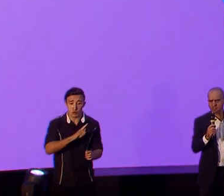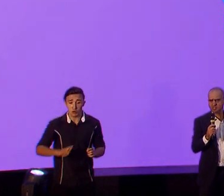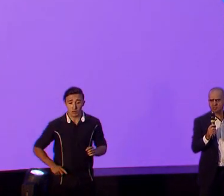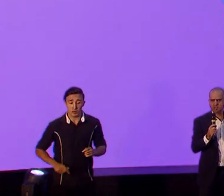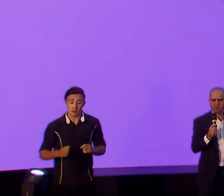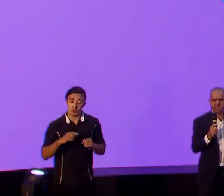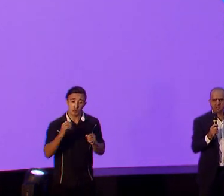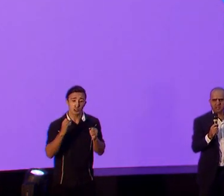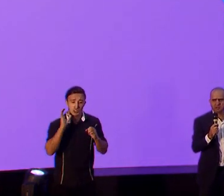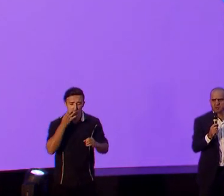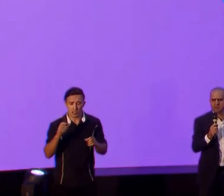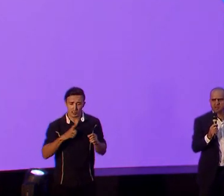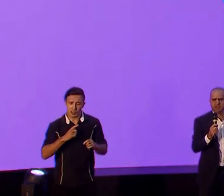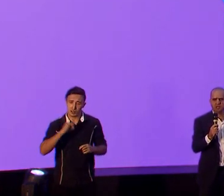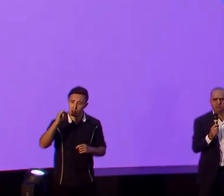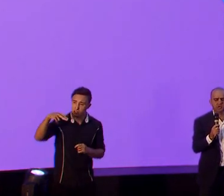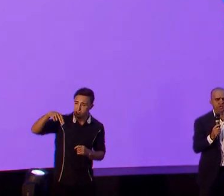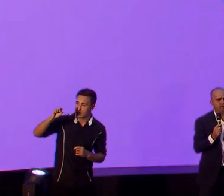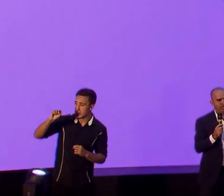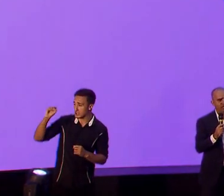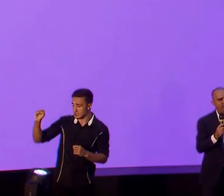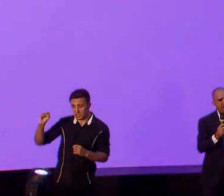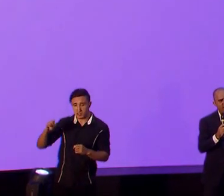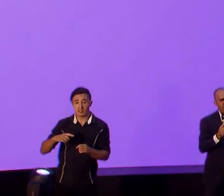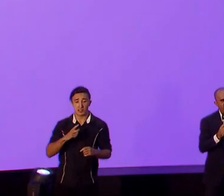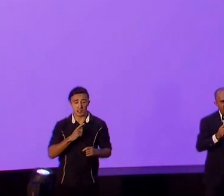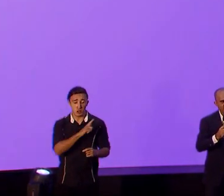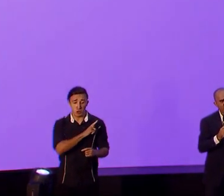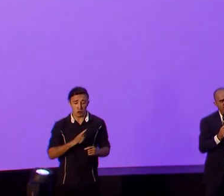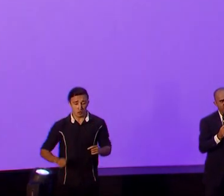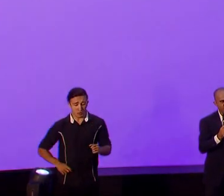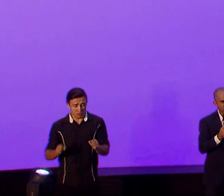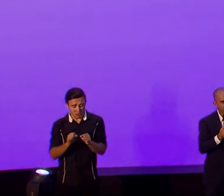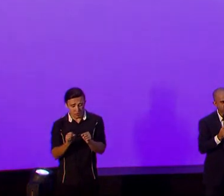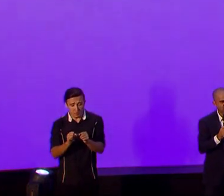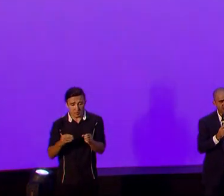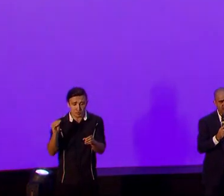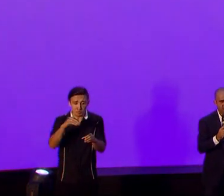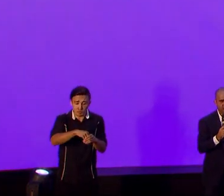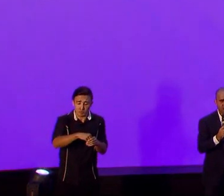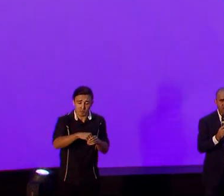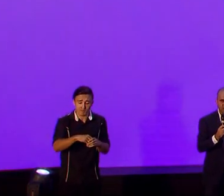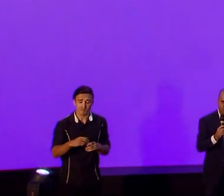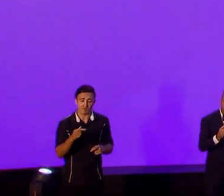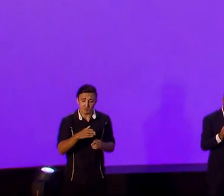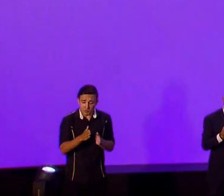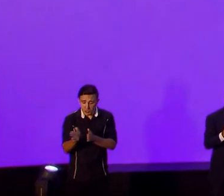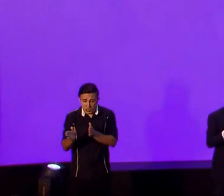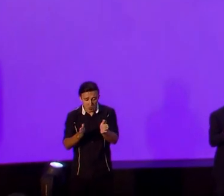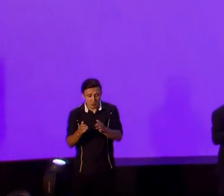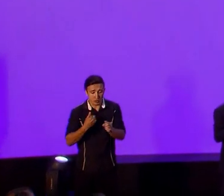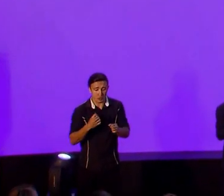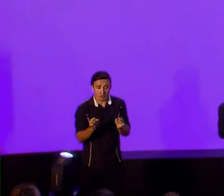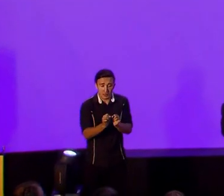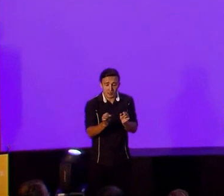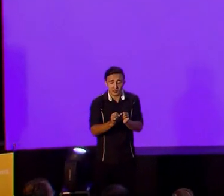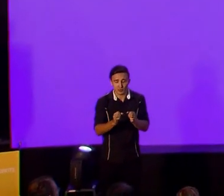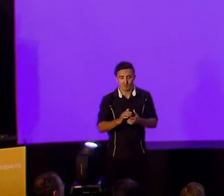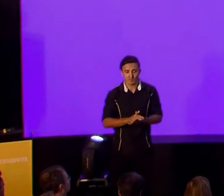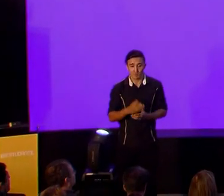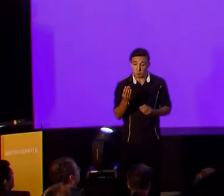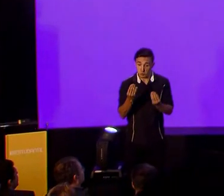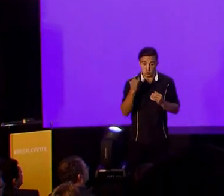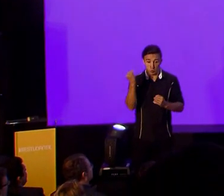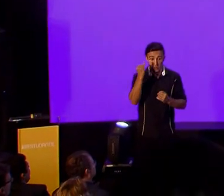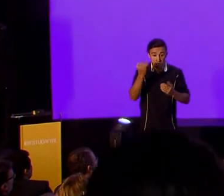assim em alguns sistemas que o MEC também está implementando, e essa é uma diretriz que nós estamos seguindo. Isso é muito importante agora, já